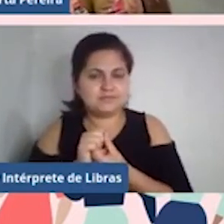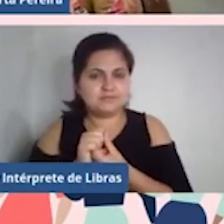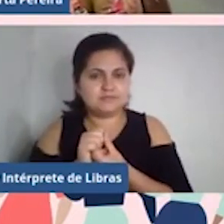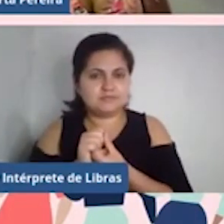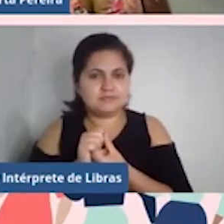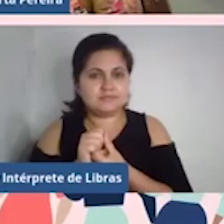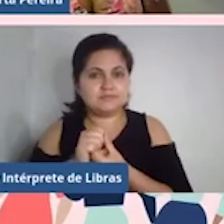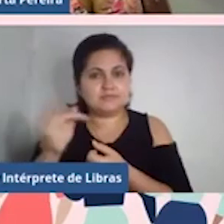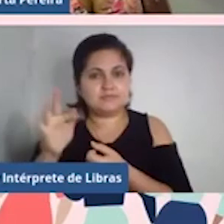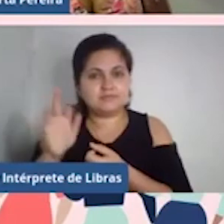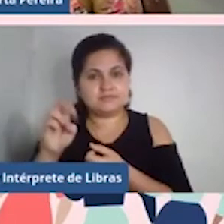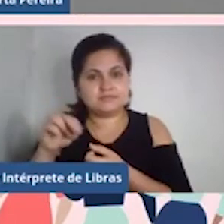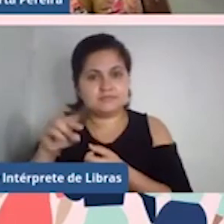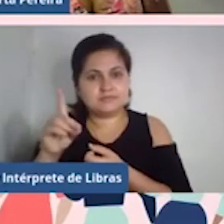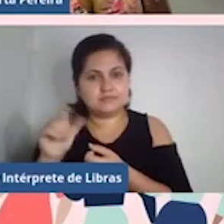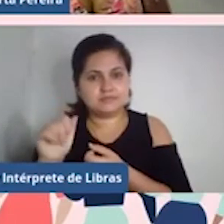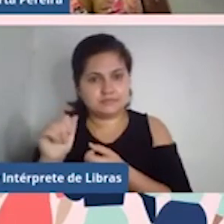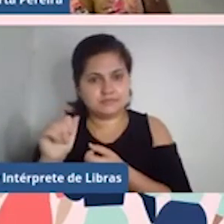Fernanda,